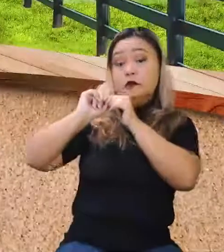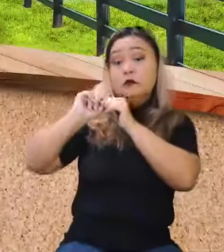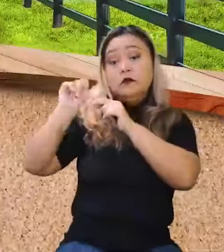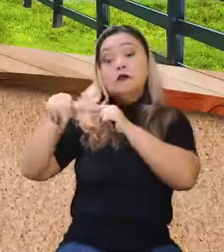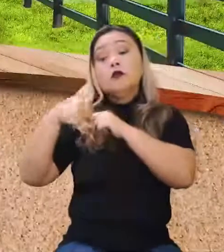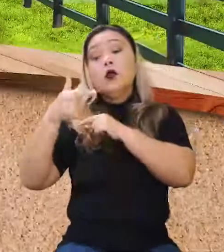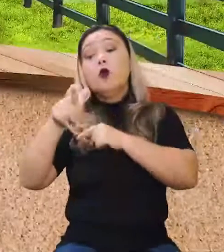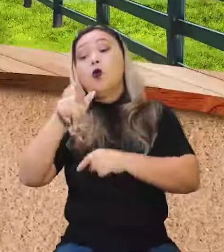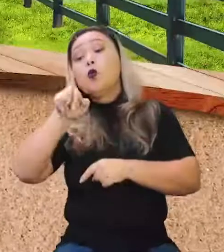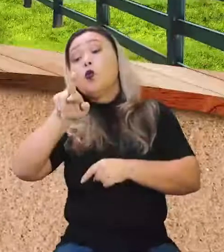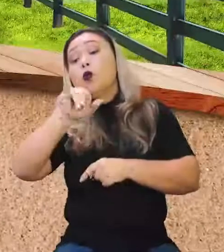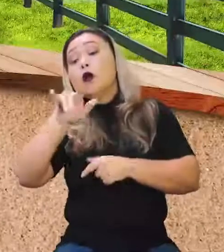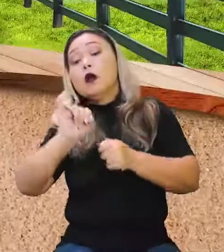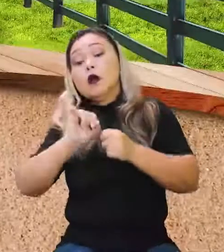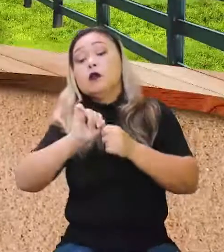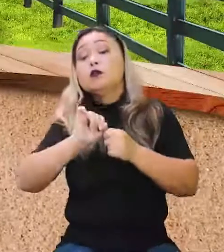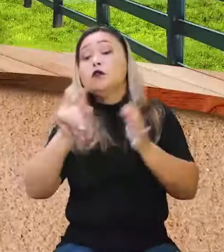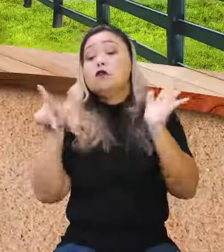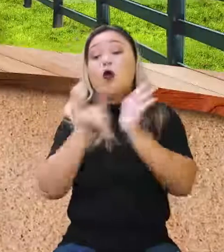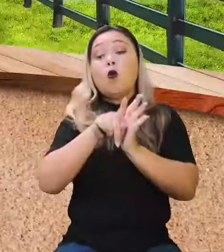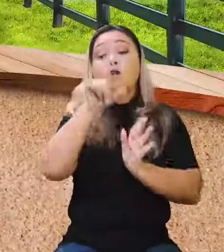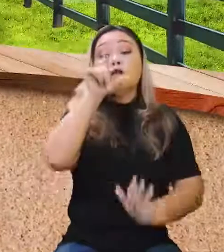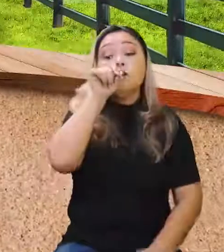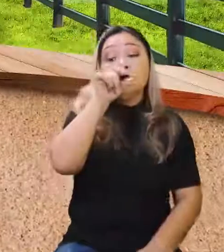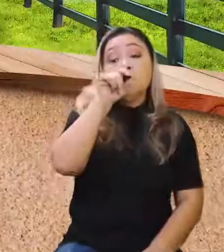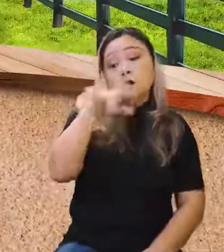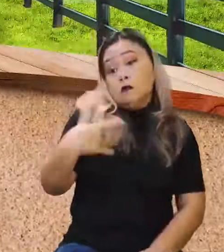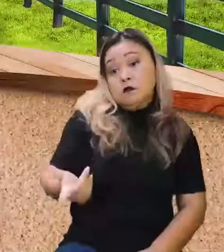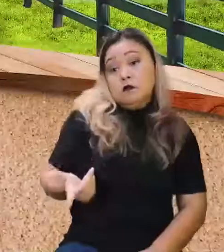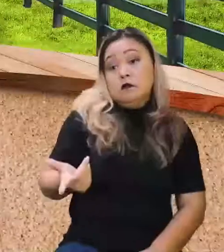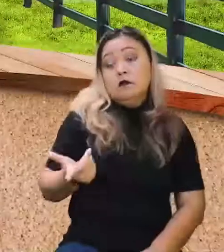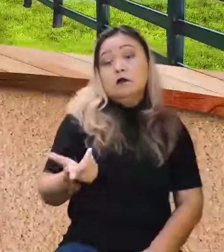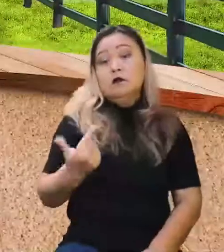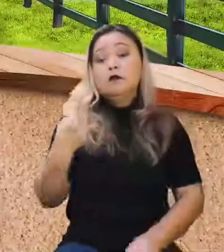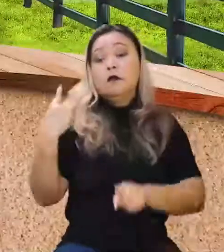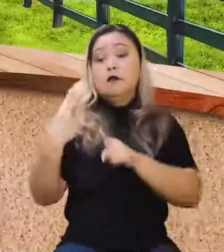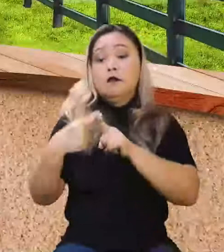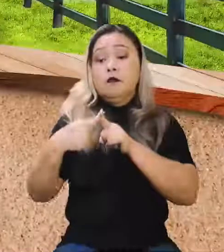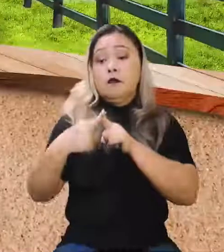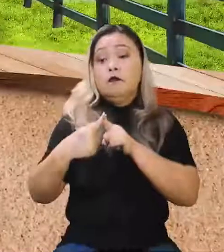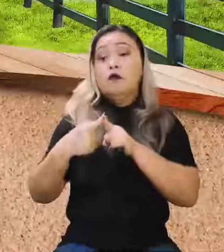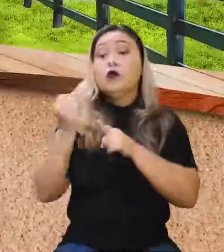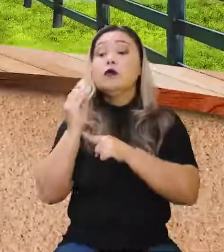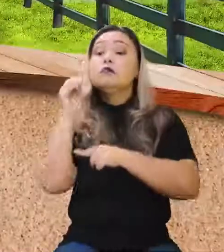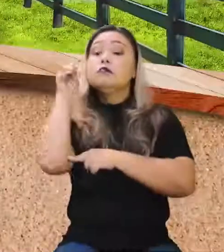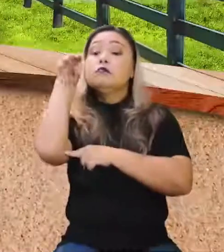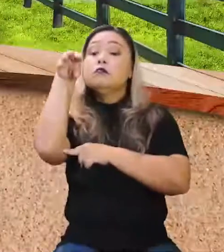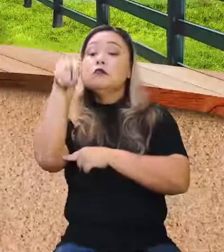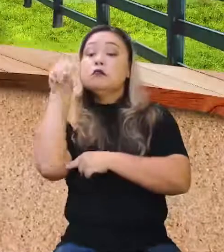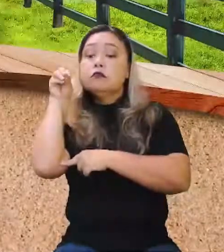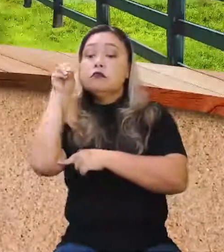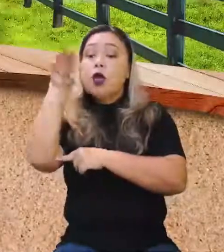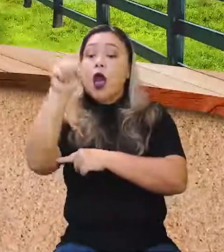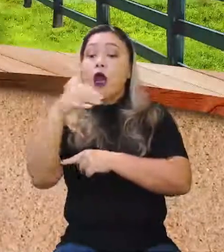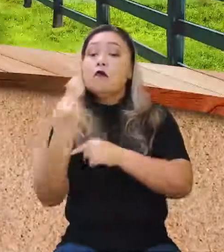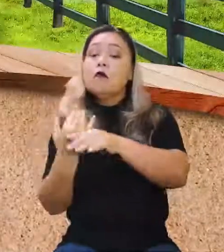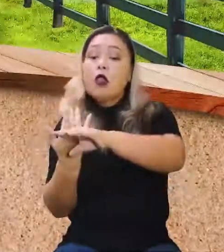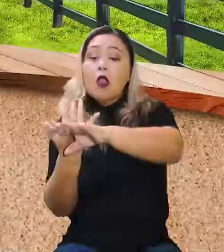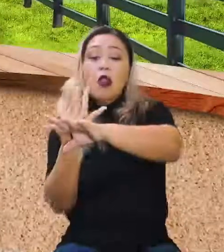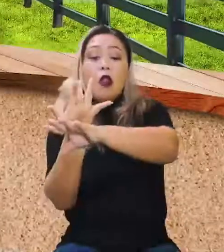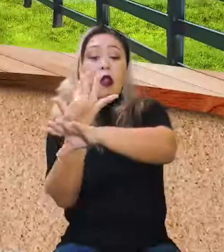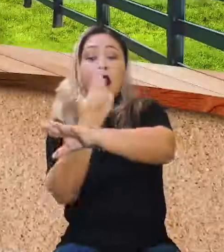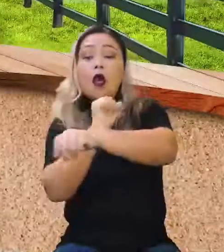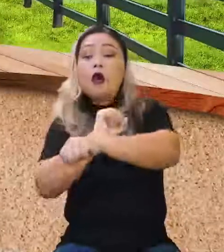do que uma granja avícola. Tem essa diferença. Por quê? Porque eles pastam. Tá?